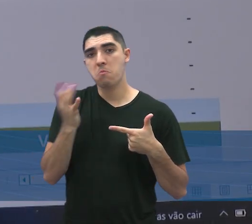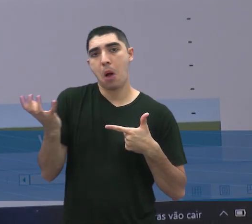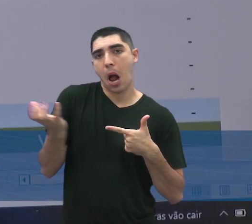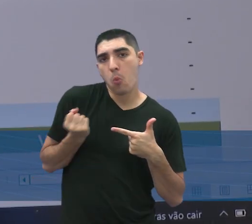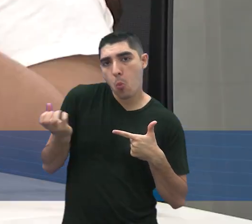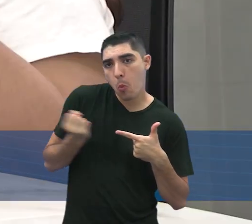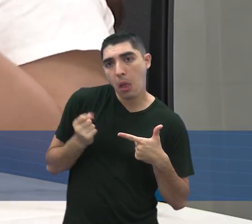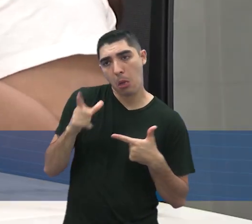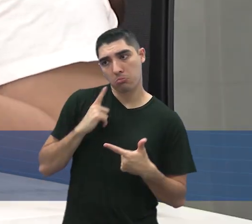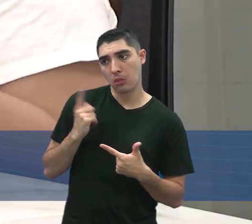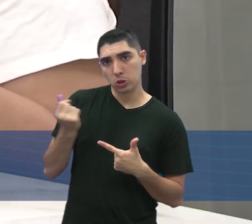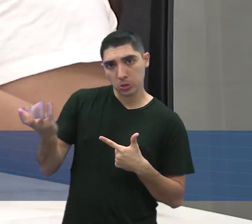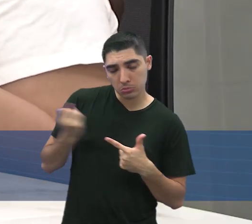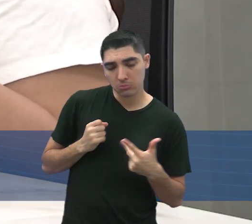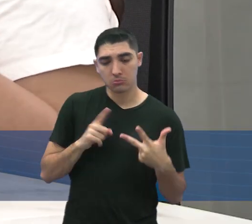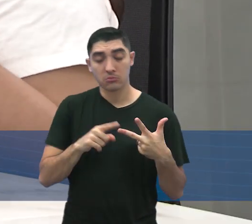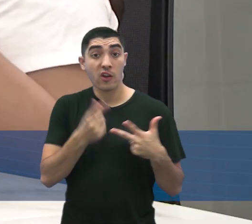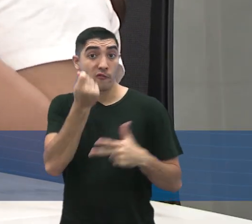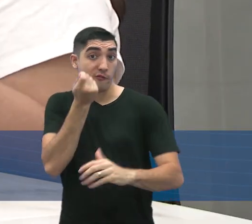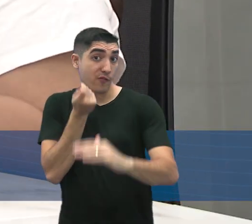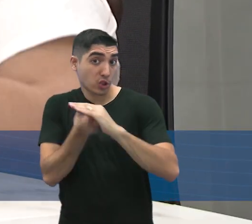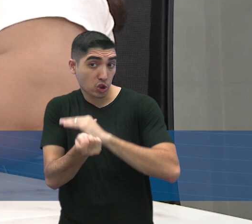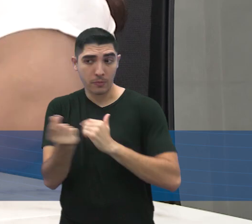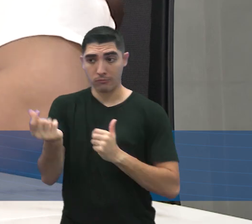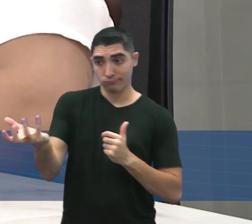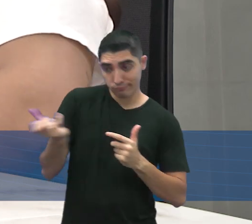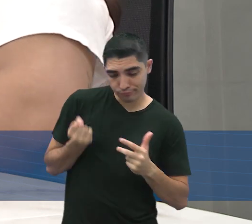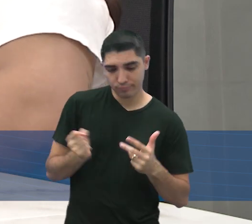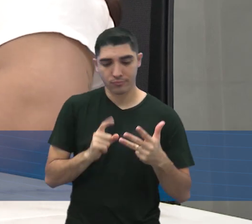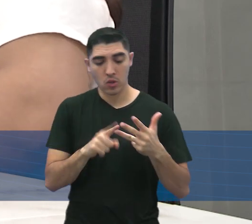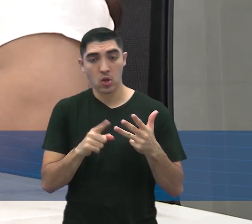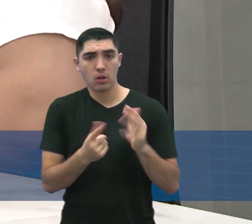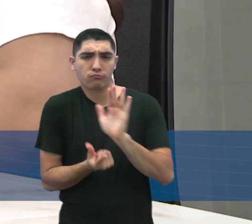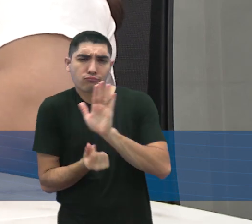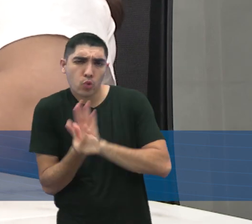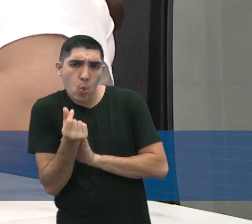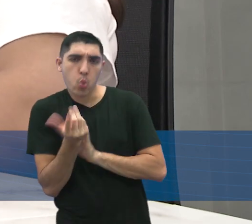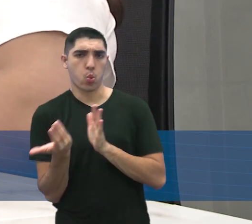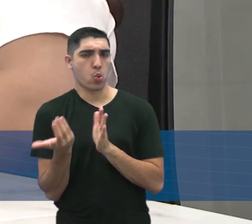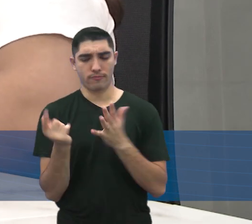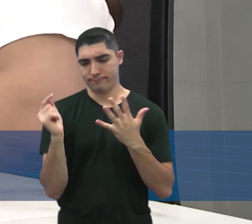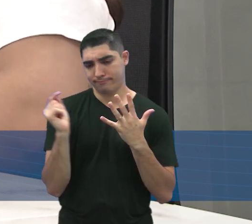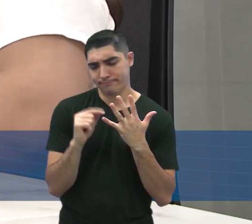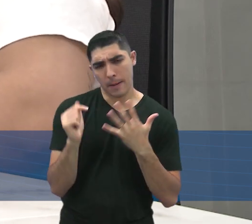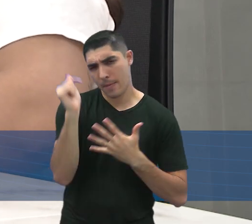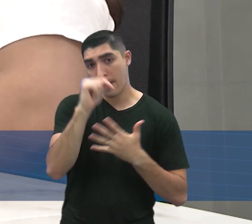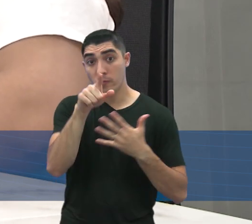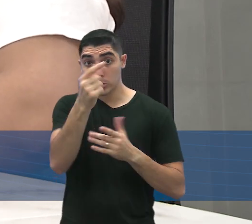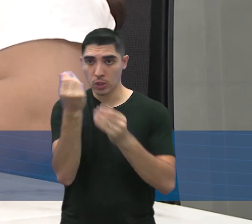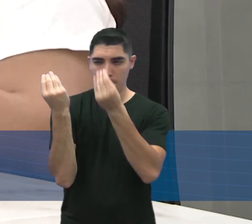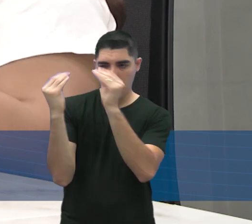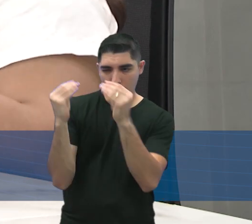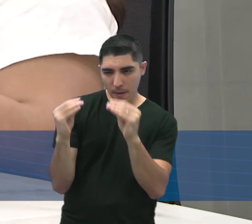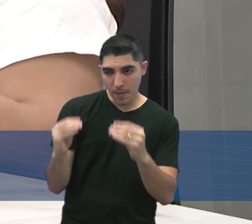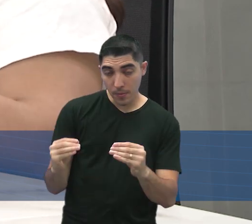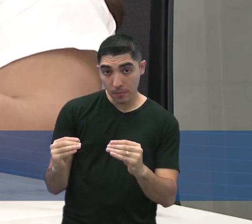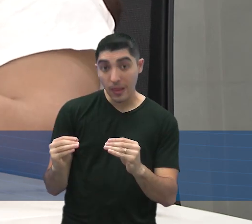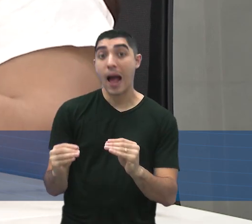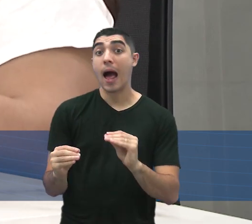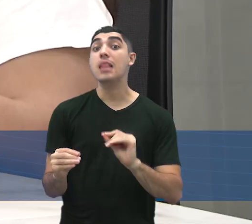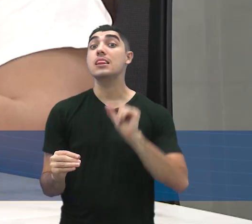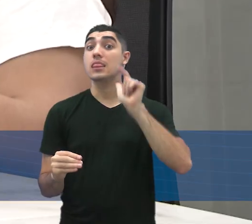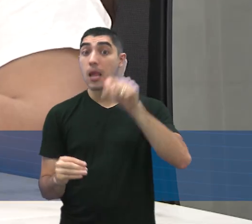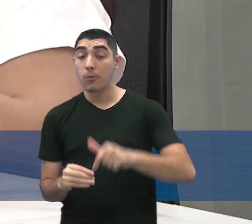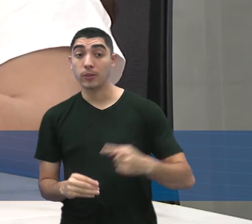como aluguéis, receitas de investimento, lucros e dividendos, é importante colocar tudo separadinho dessa forma. E aí, depois, no